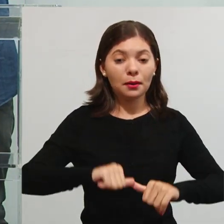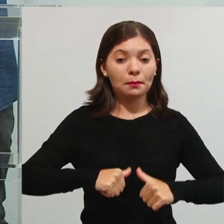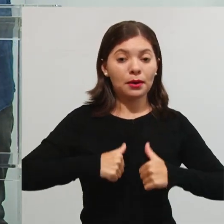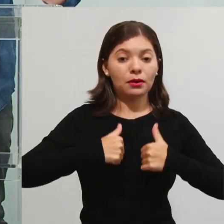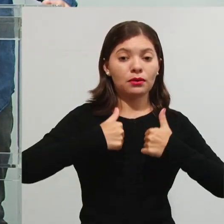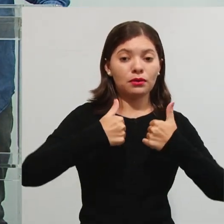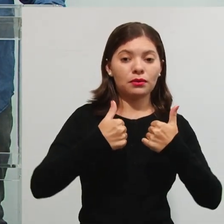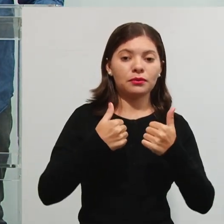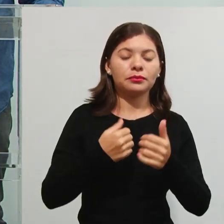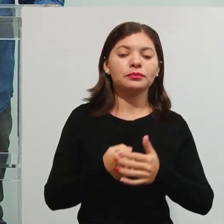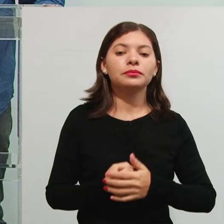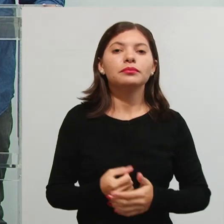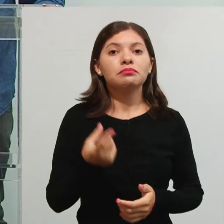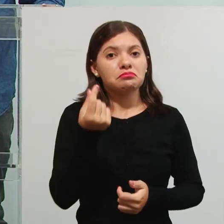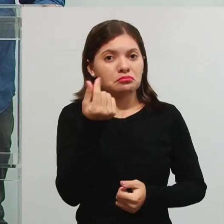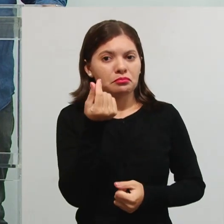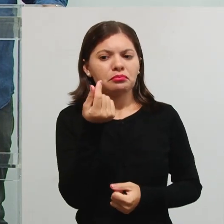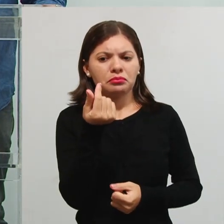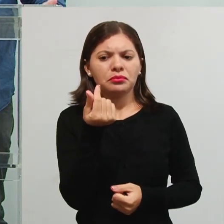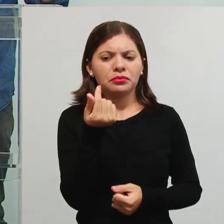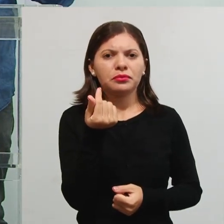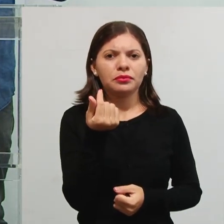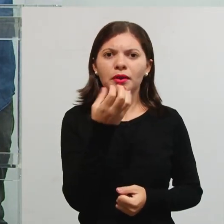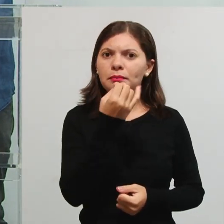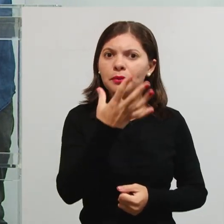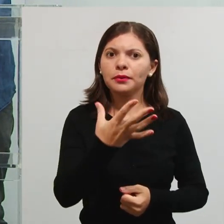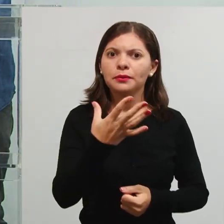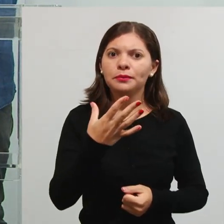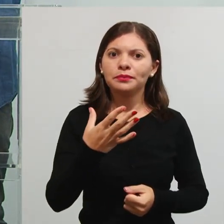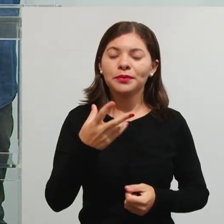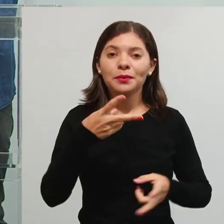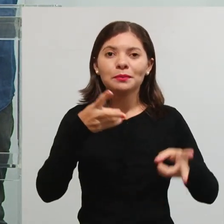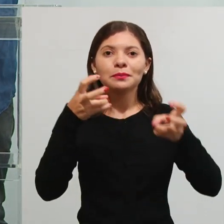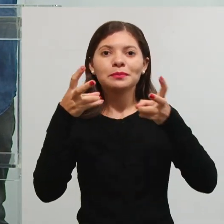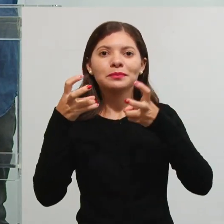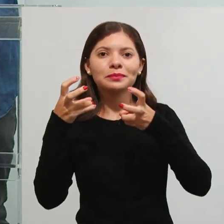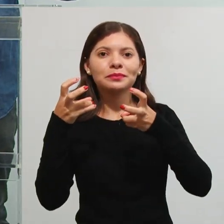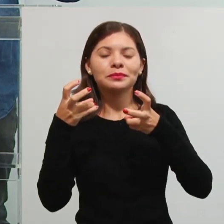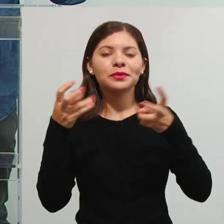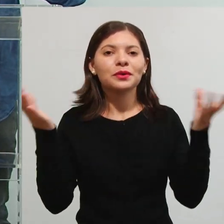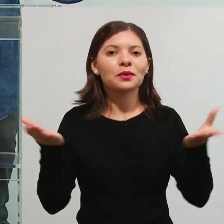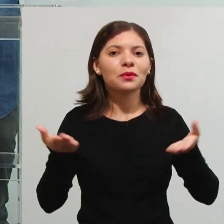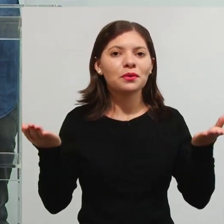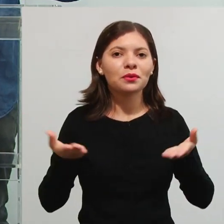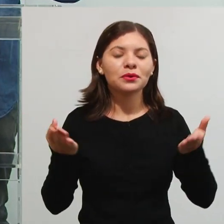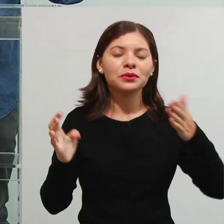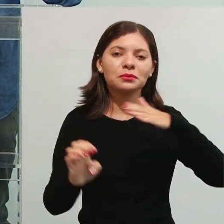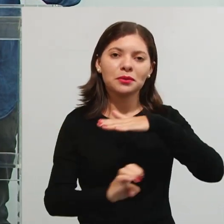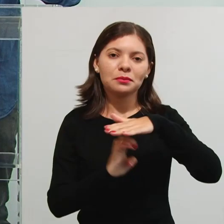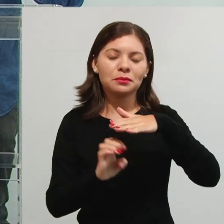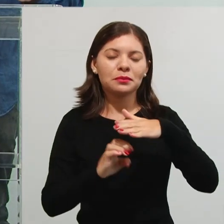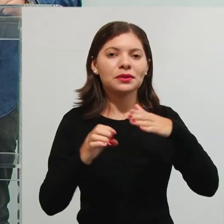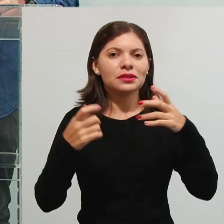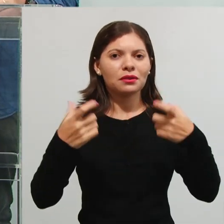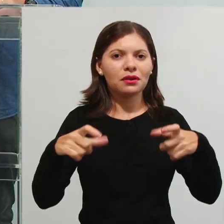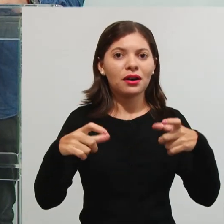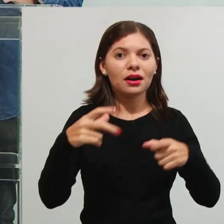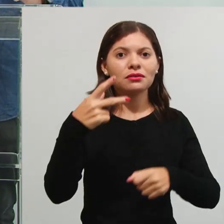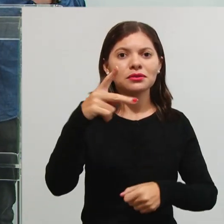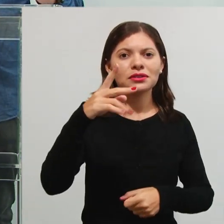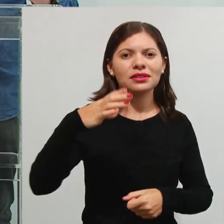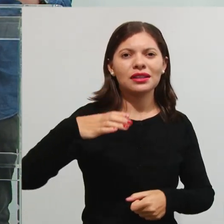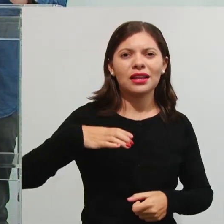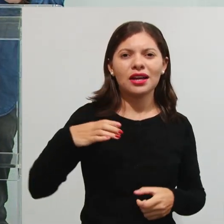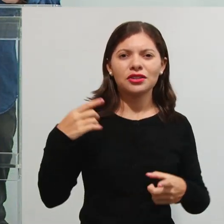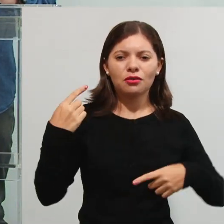aquele que não vai pesar tanto no seu bolso. Então perceba que hoje, uma empresa local da sua cidade, ela não